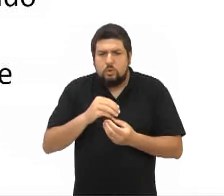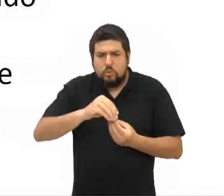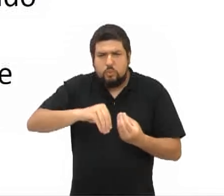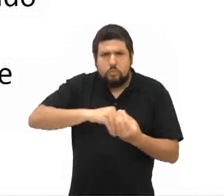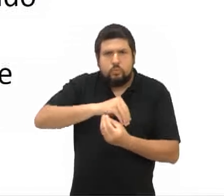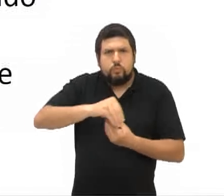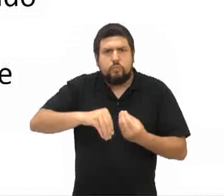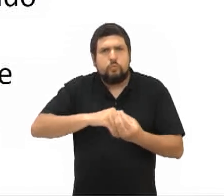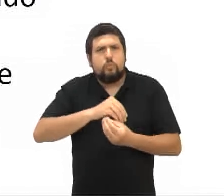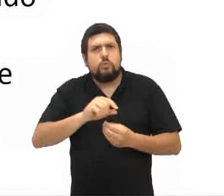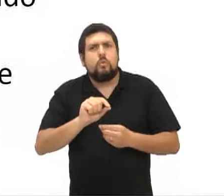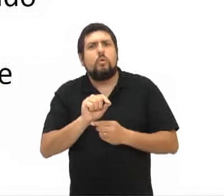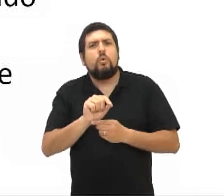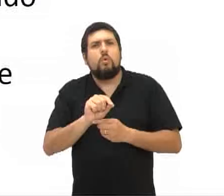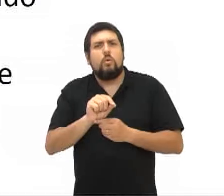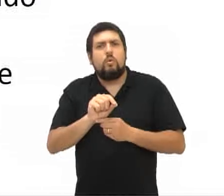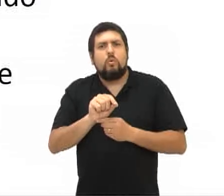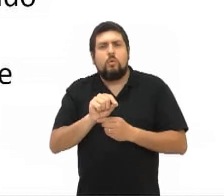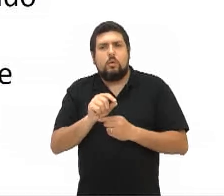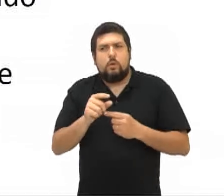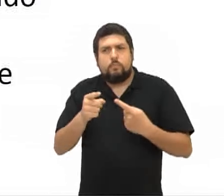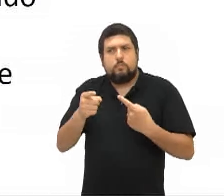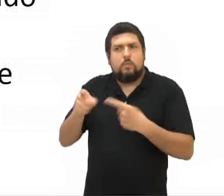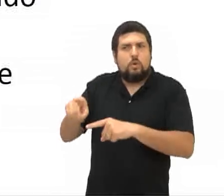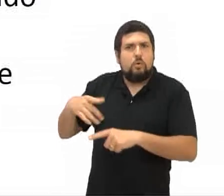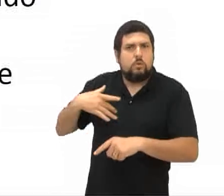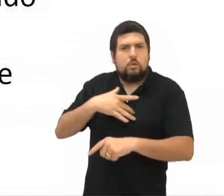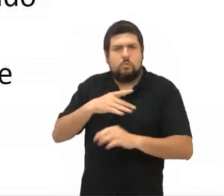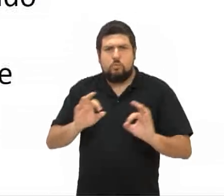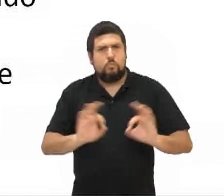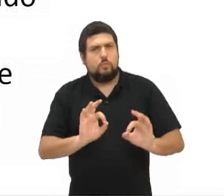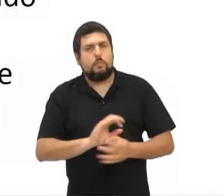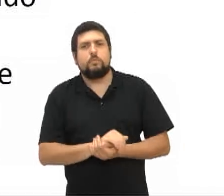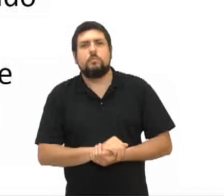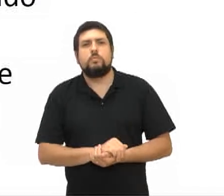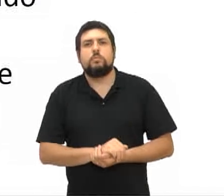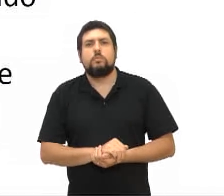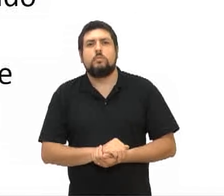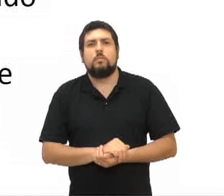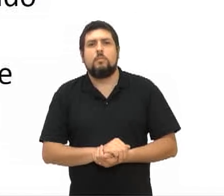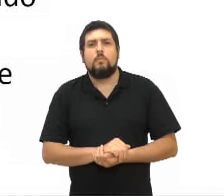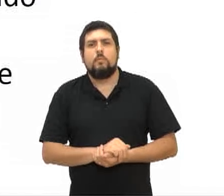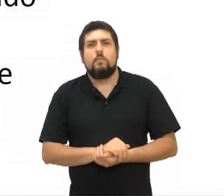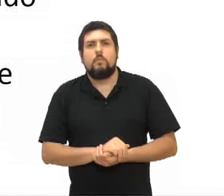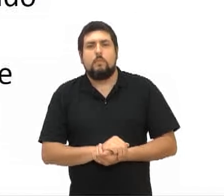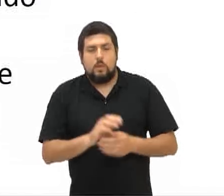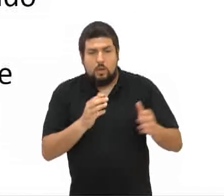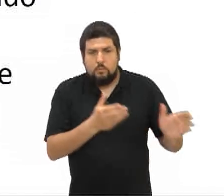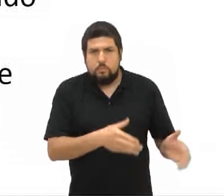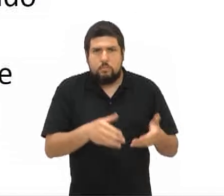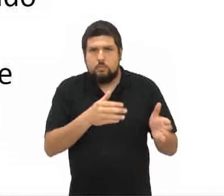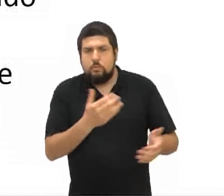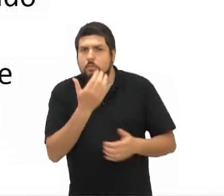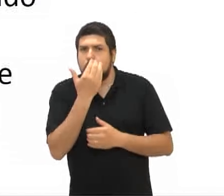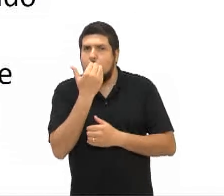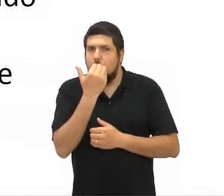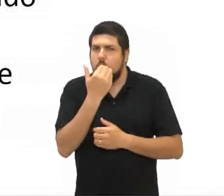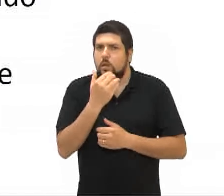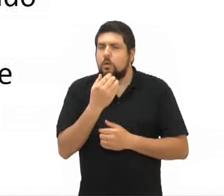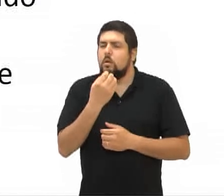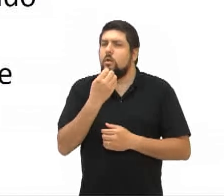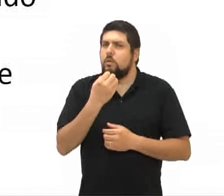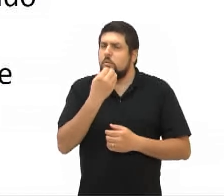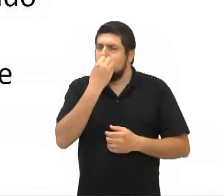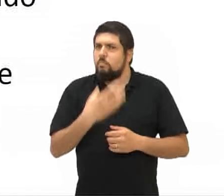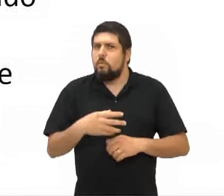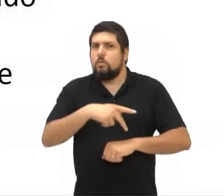imune à saúde dos seres vivos. Concordo que a produção de alimentos é essencial ao país. O Paraná destaca-se